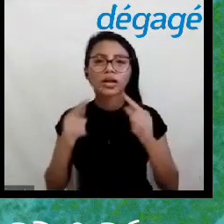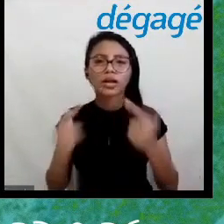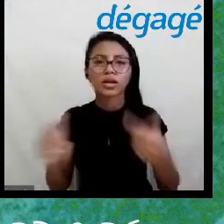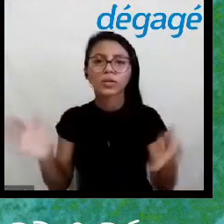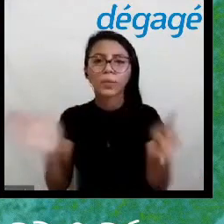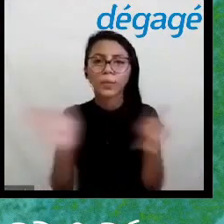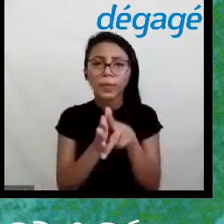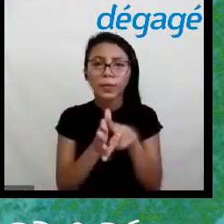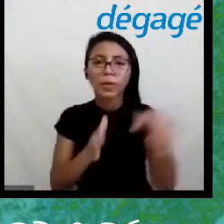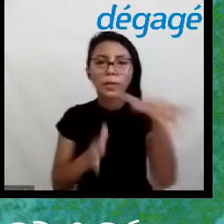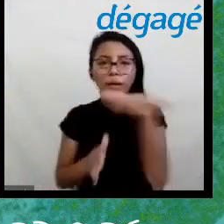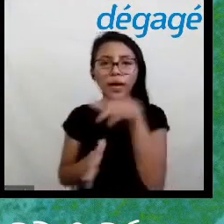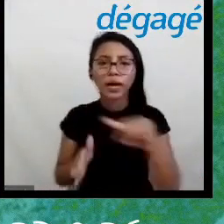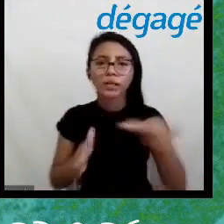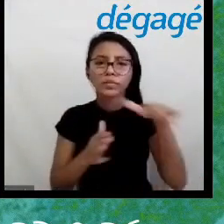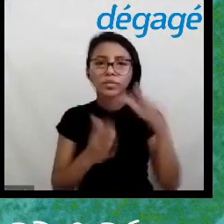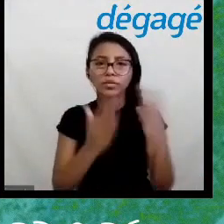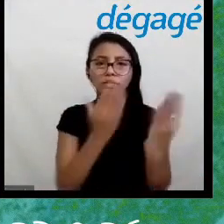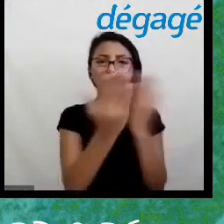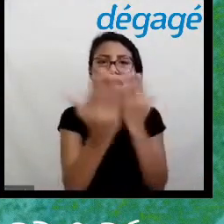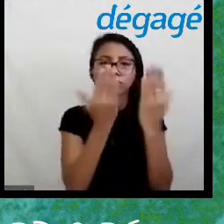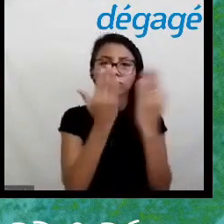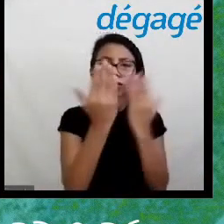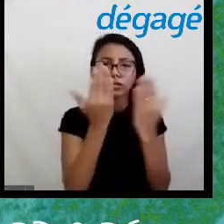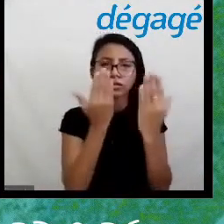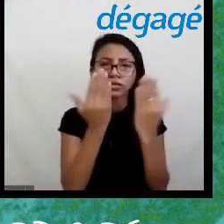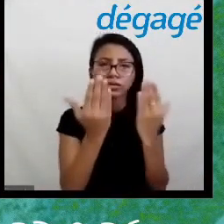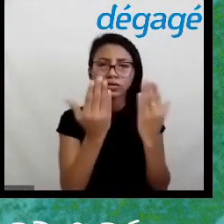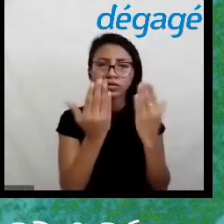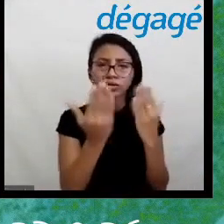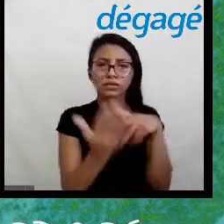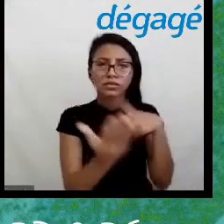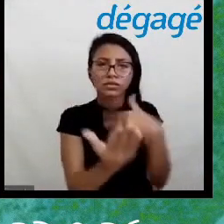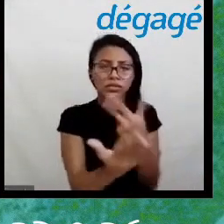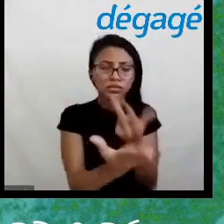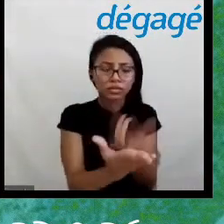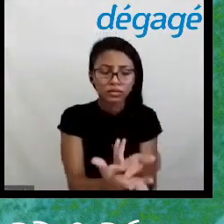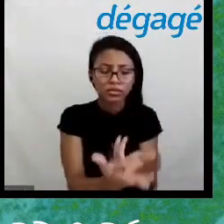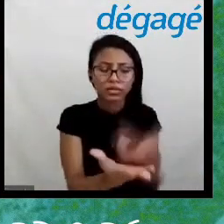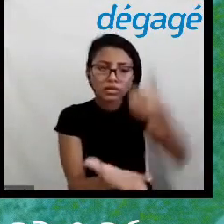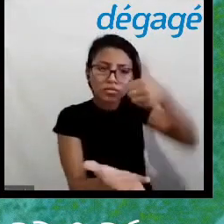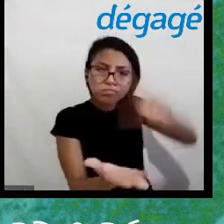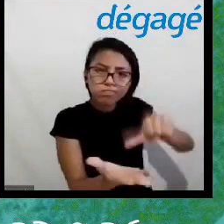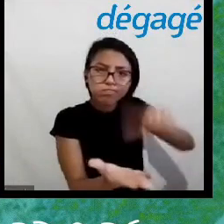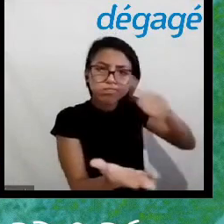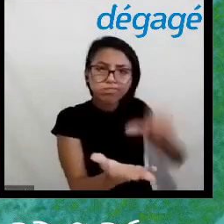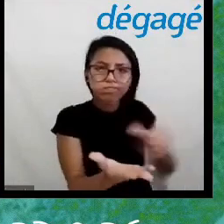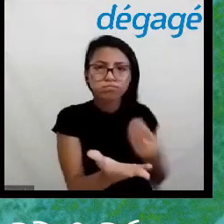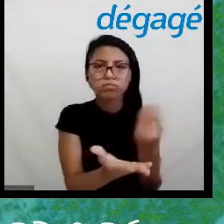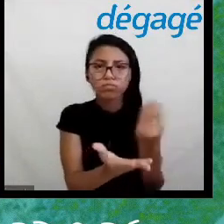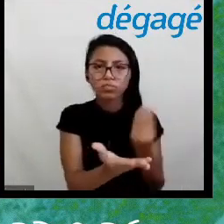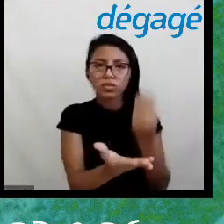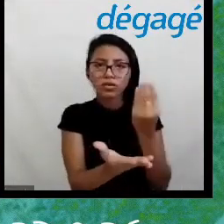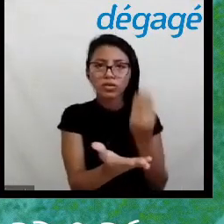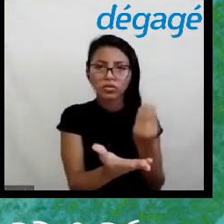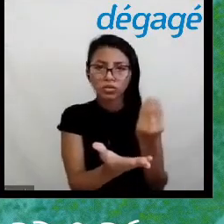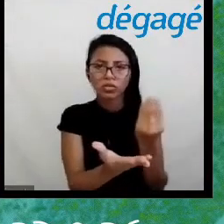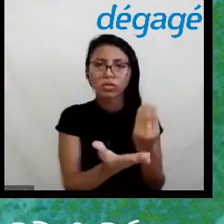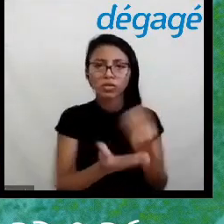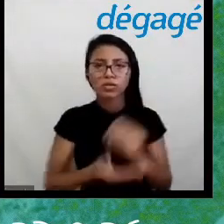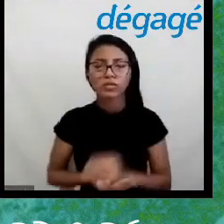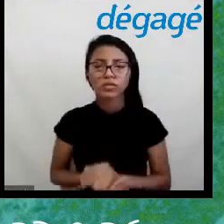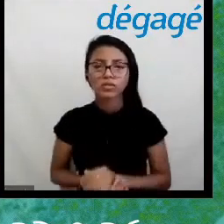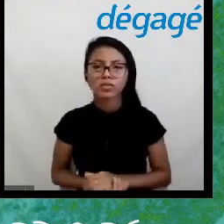ou o médico pudesse falar um pouco do que ele achou, ou o professor de teatro pudesse falar um pouco do que ele achou, em palavras